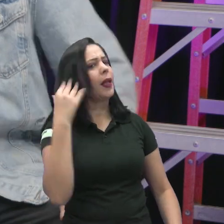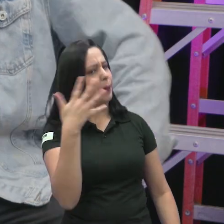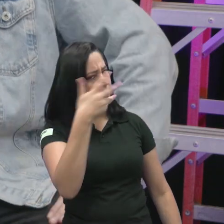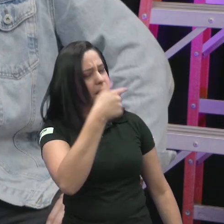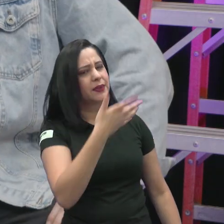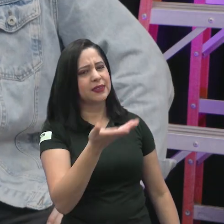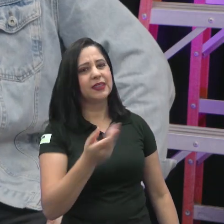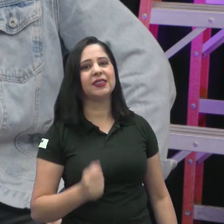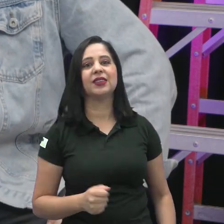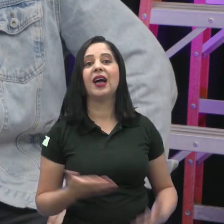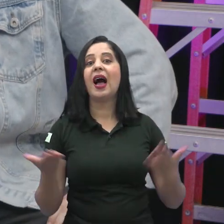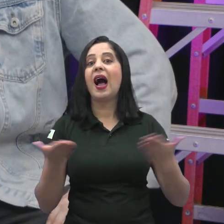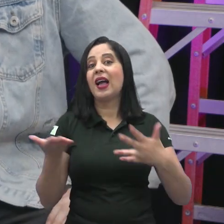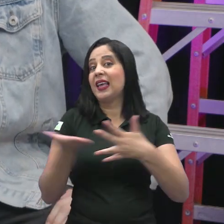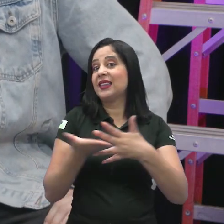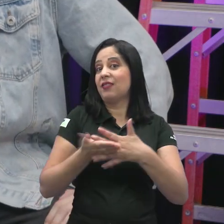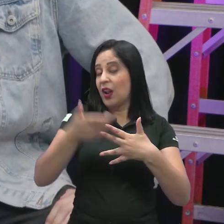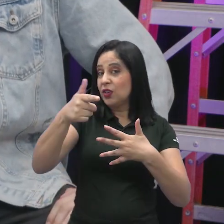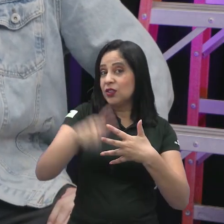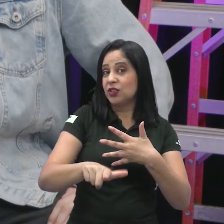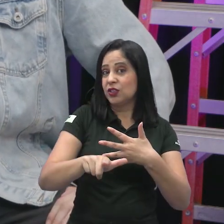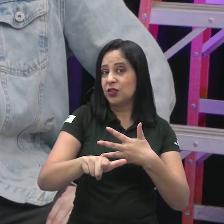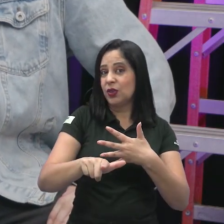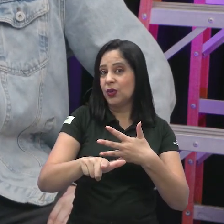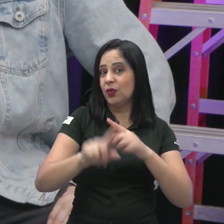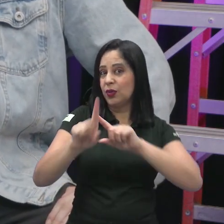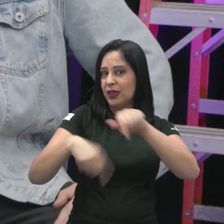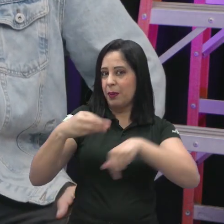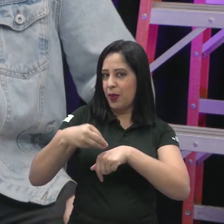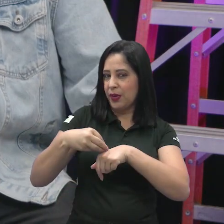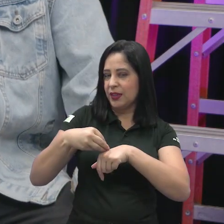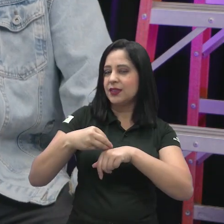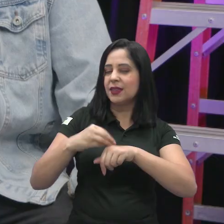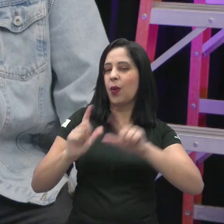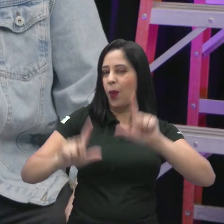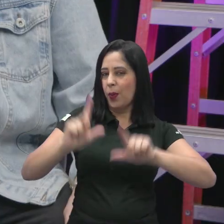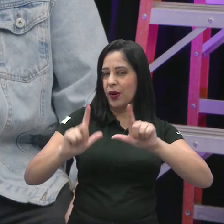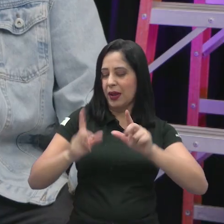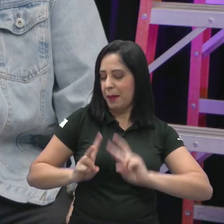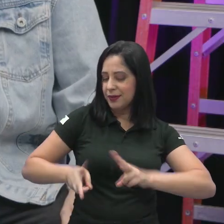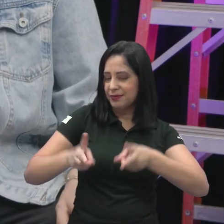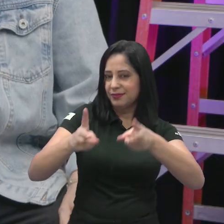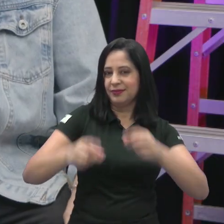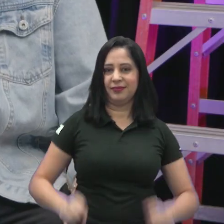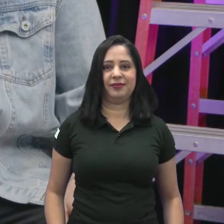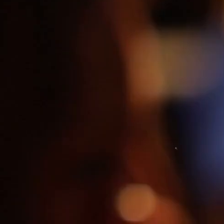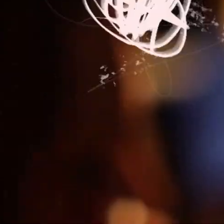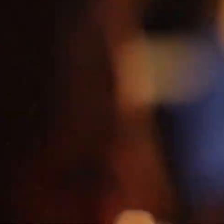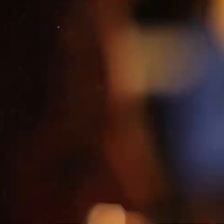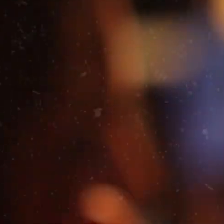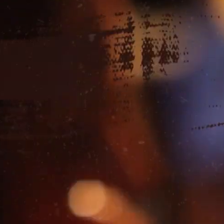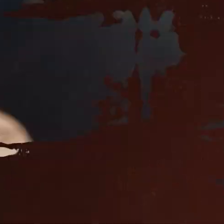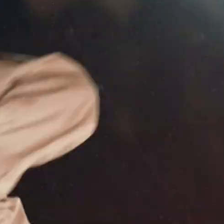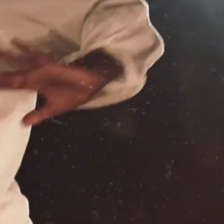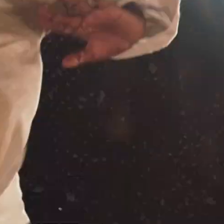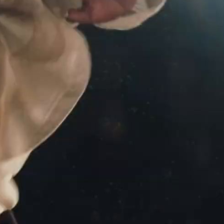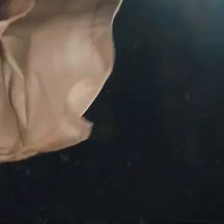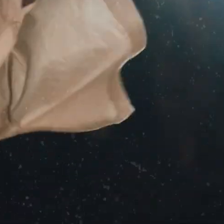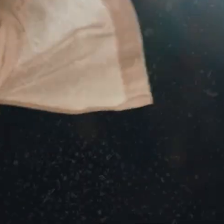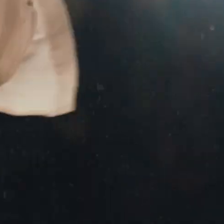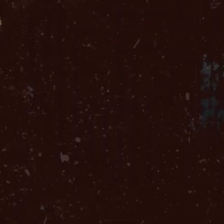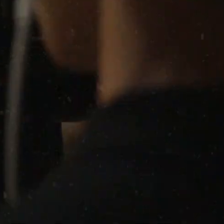tempinho. Beleza, então. Então a gente vai para mais um intervalo, já a gente volta com mais Conexão Cultura. Fique ligado.